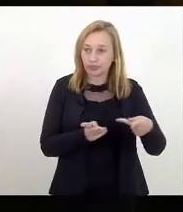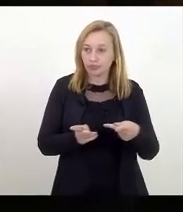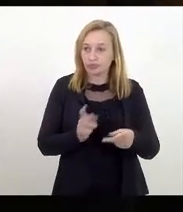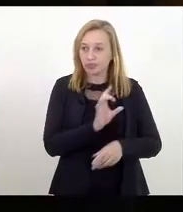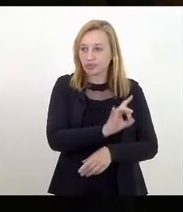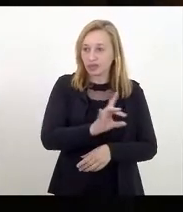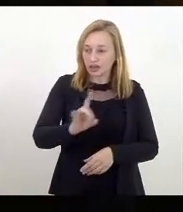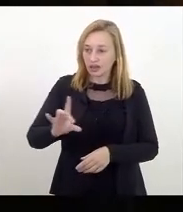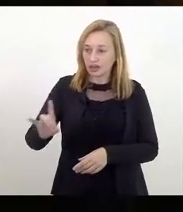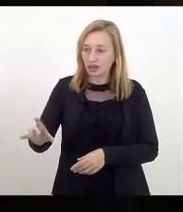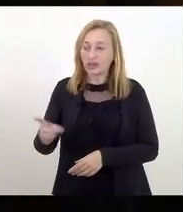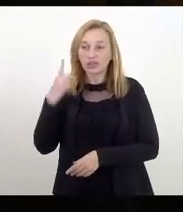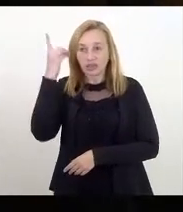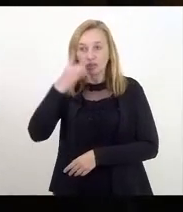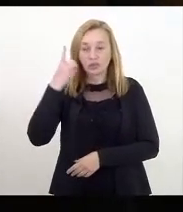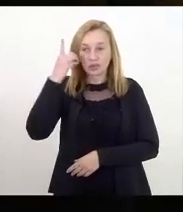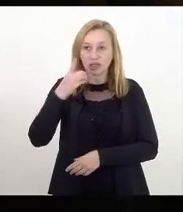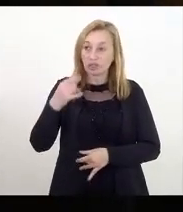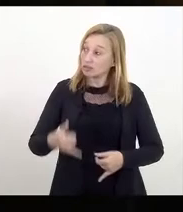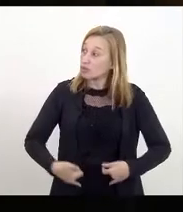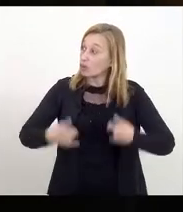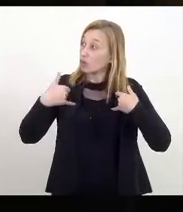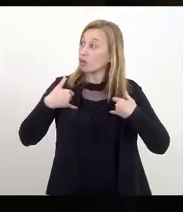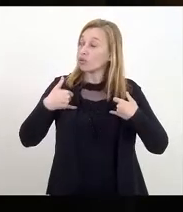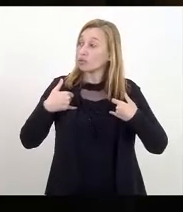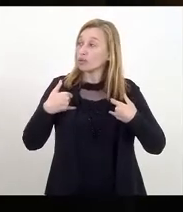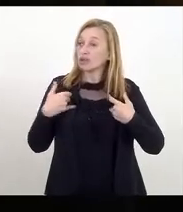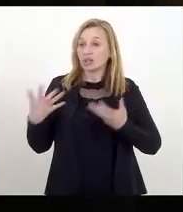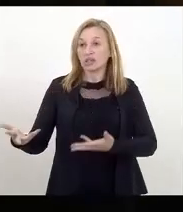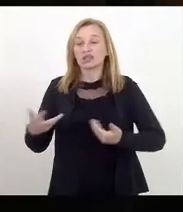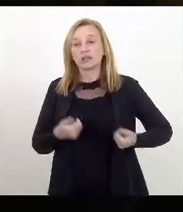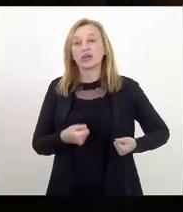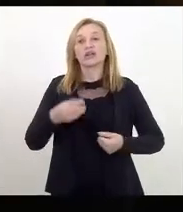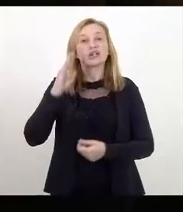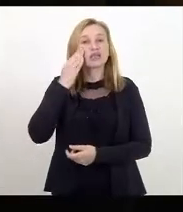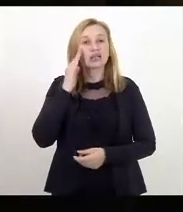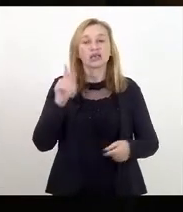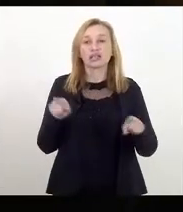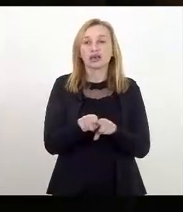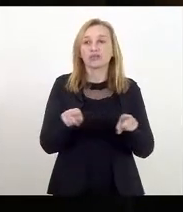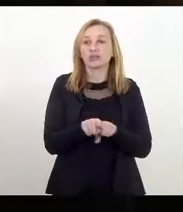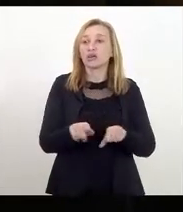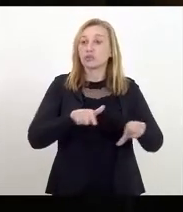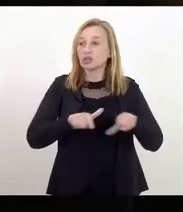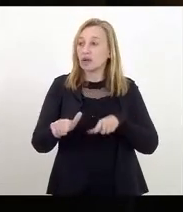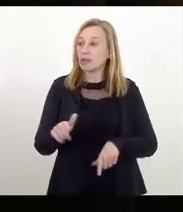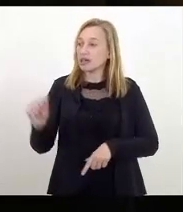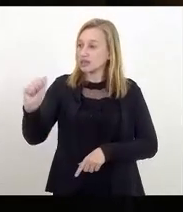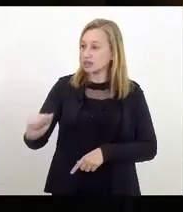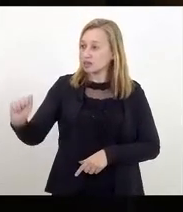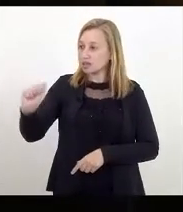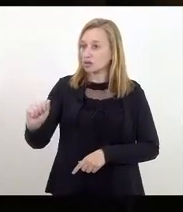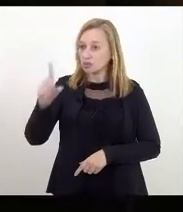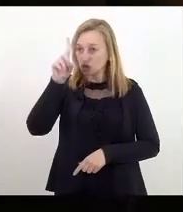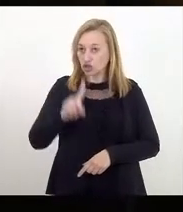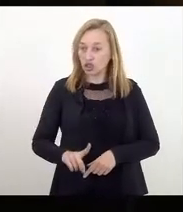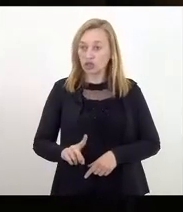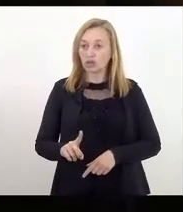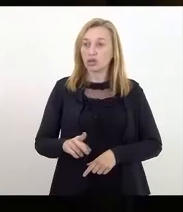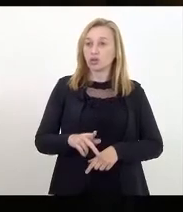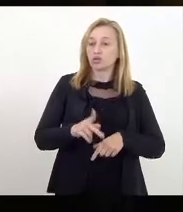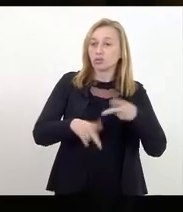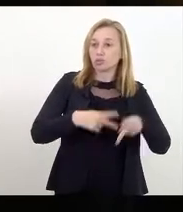recebê-los em meio ao gabinete, mas entendendo também o papel dessas associações para os direitos dos trabalhadores,